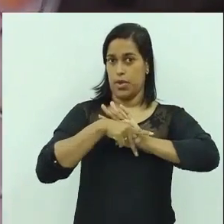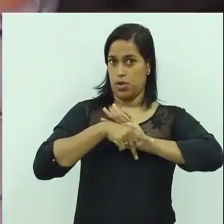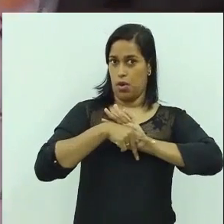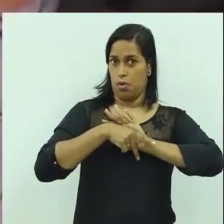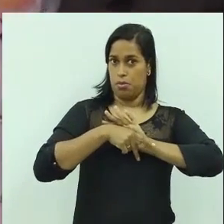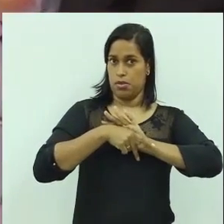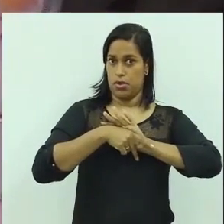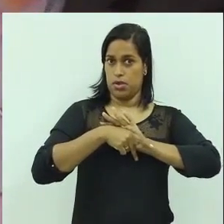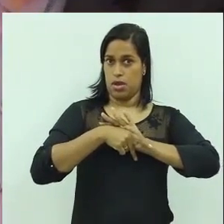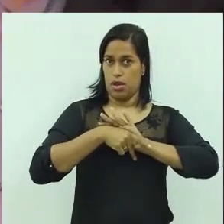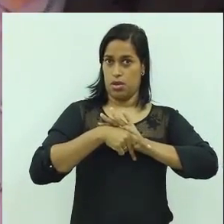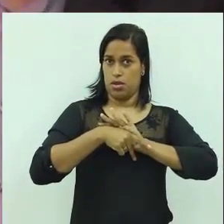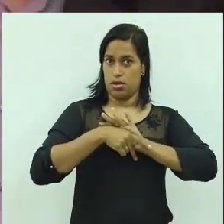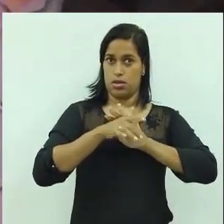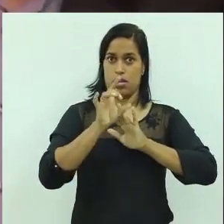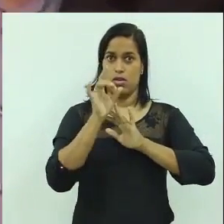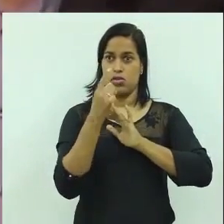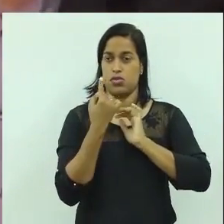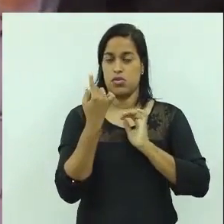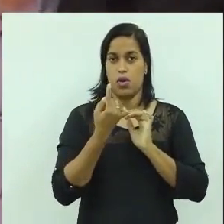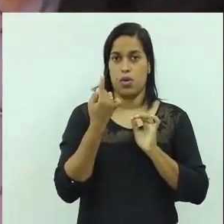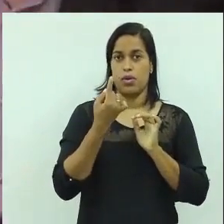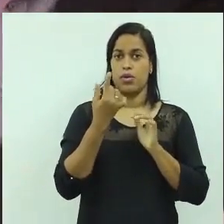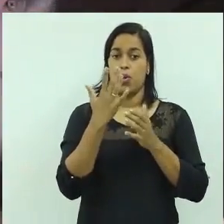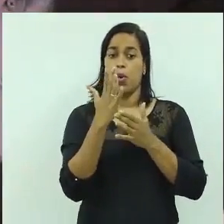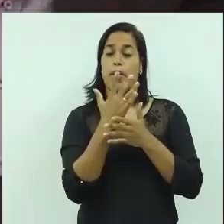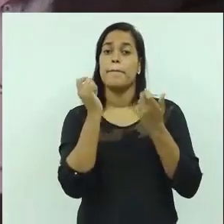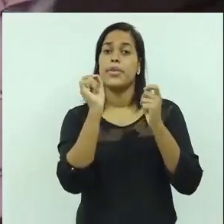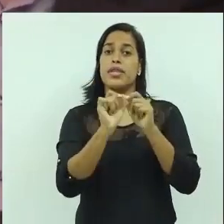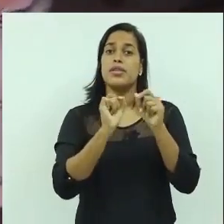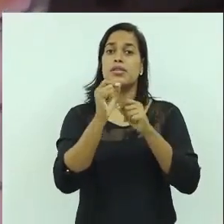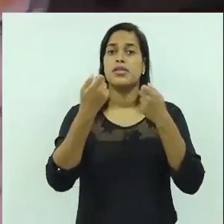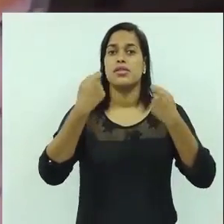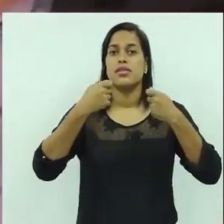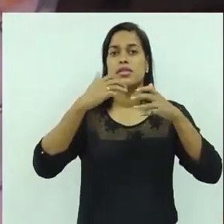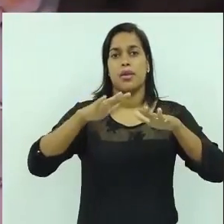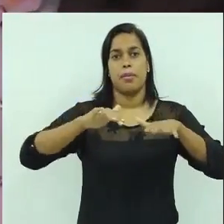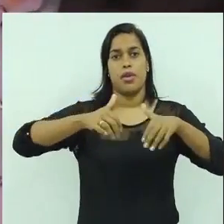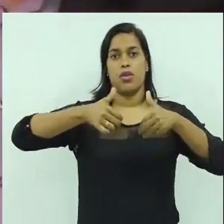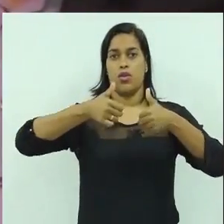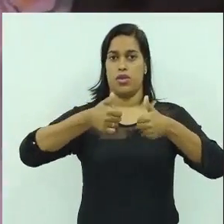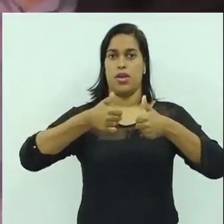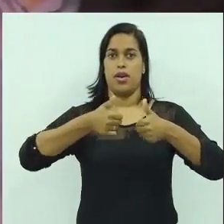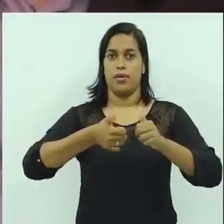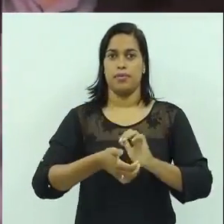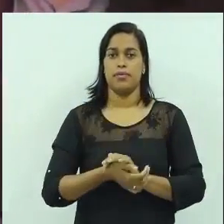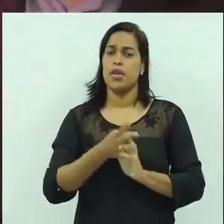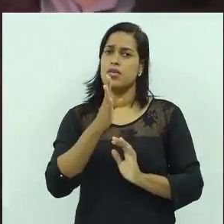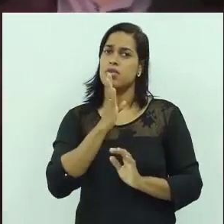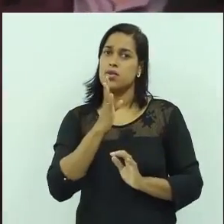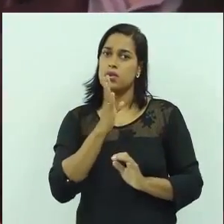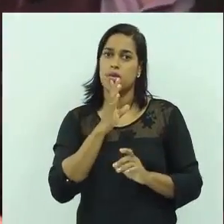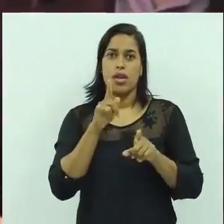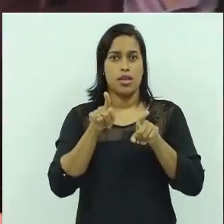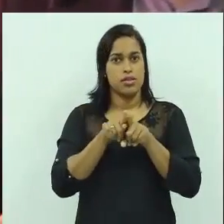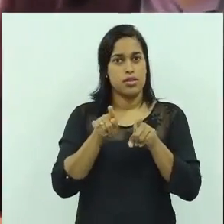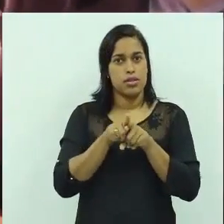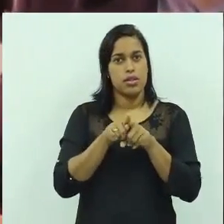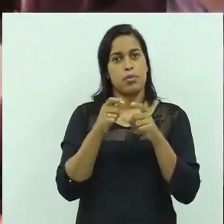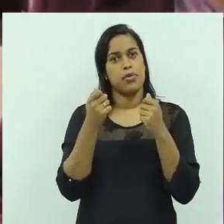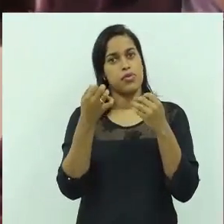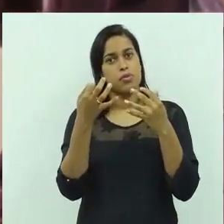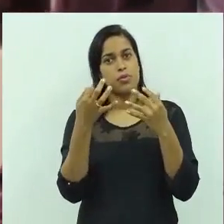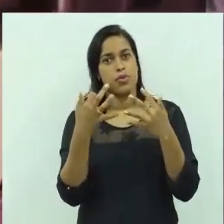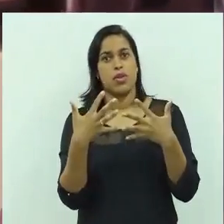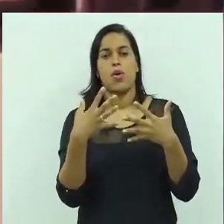se acomoda com os pontos que precisam ser melhorados e está em movimento de trabalho. E se conhece, né? A gente falou tanto sobre